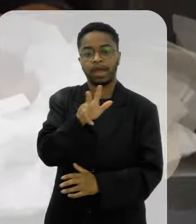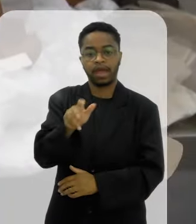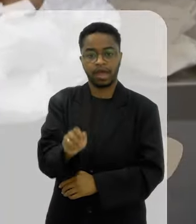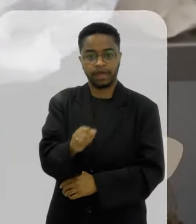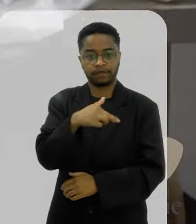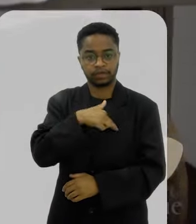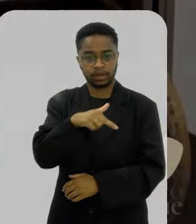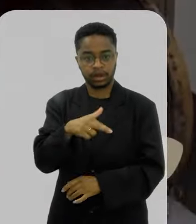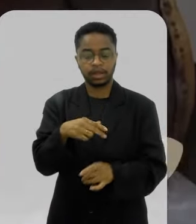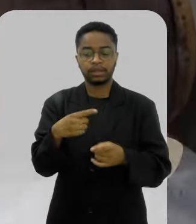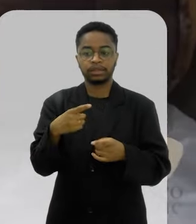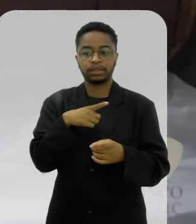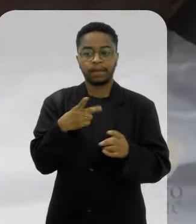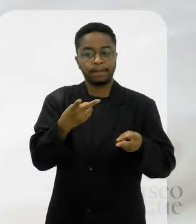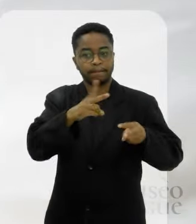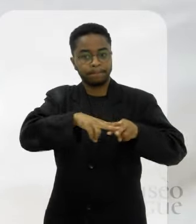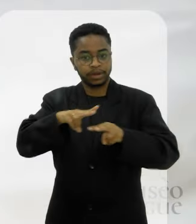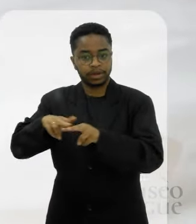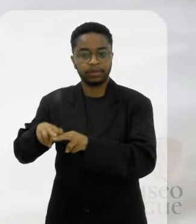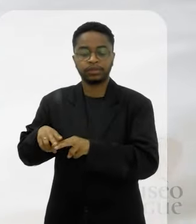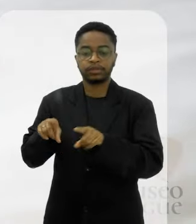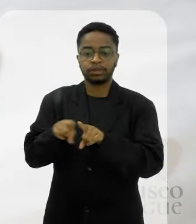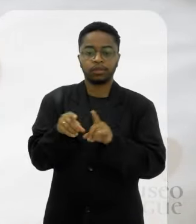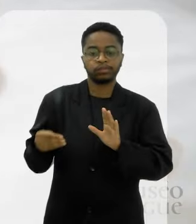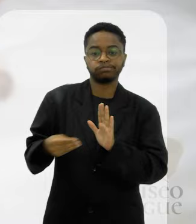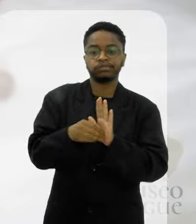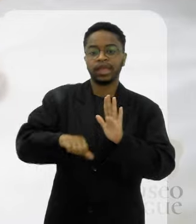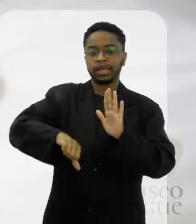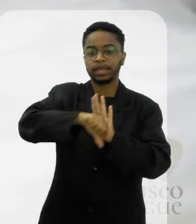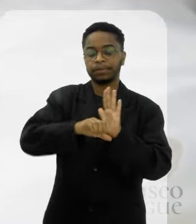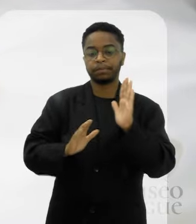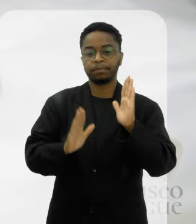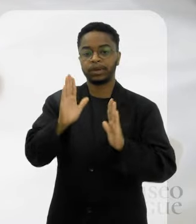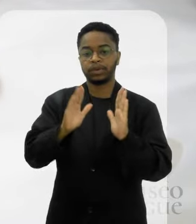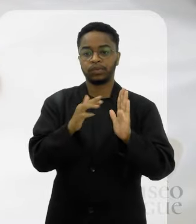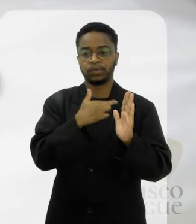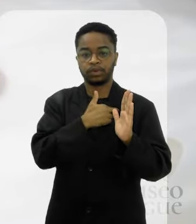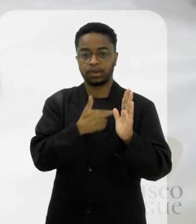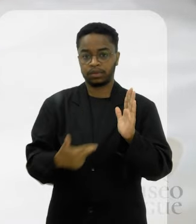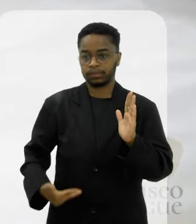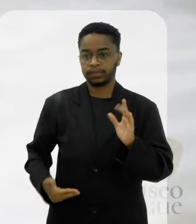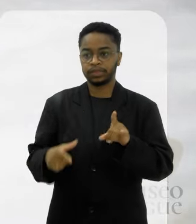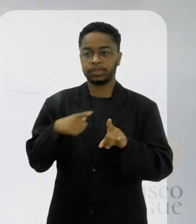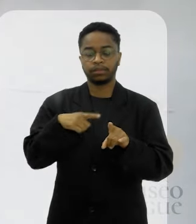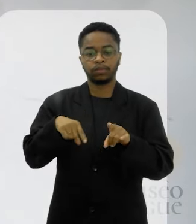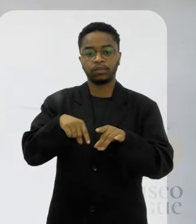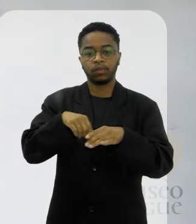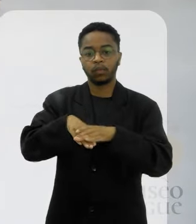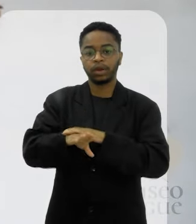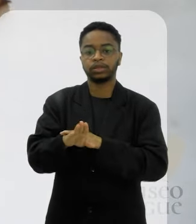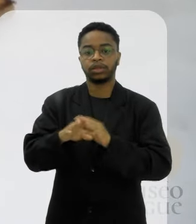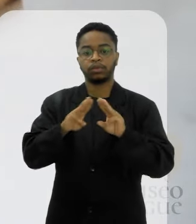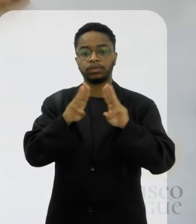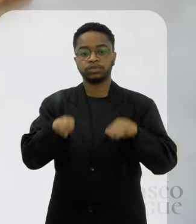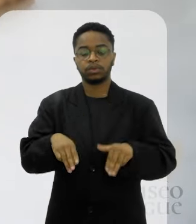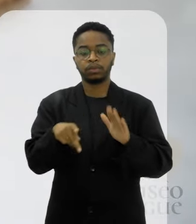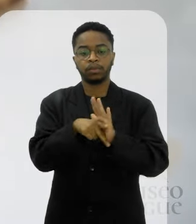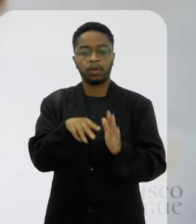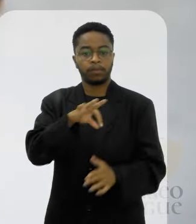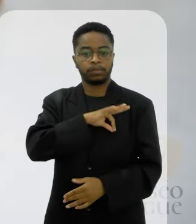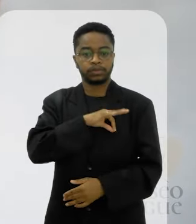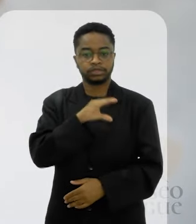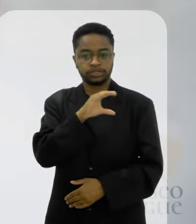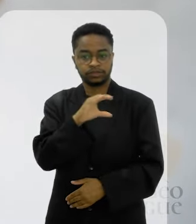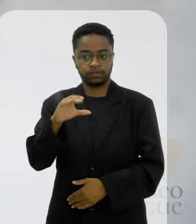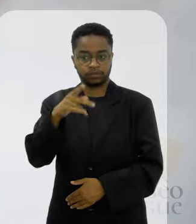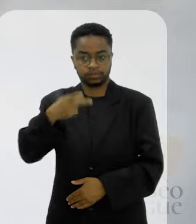que foram apreendidas, criminalizadas no início da República e estavam no Museu da Polícia Civil